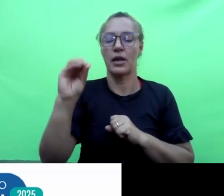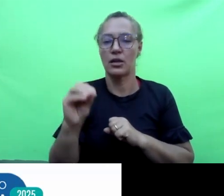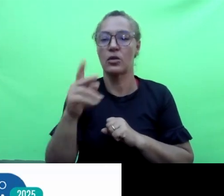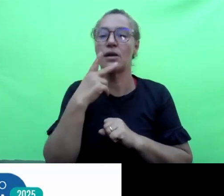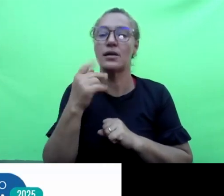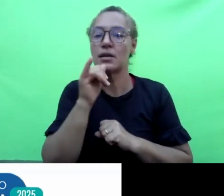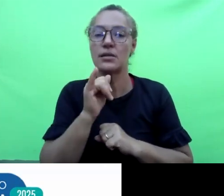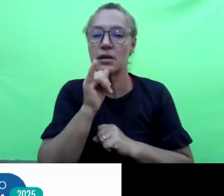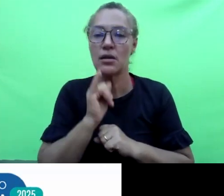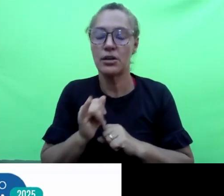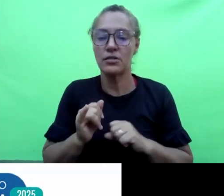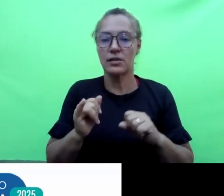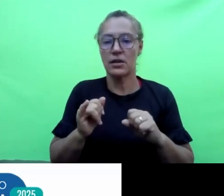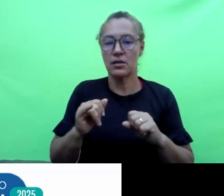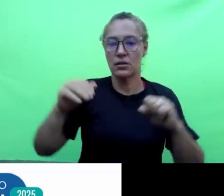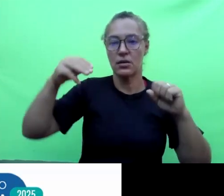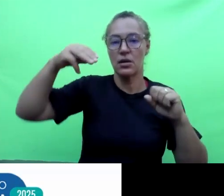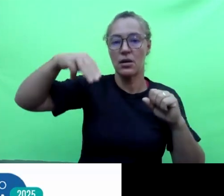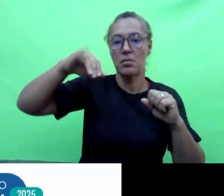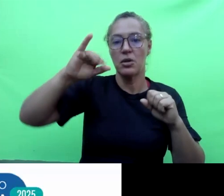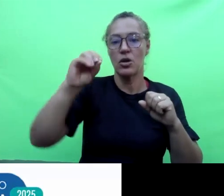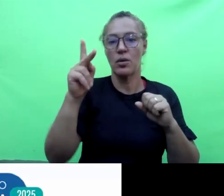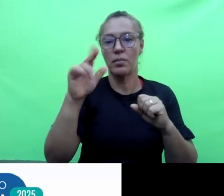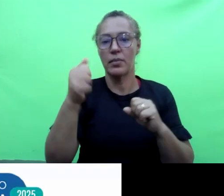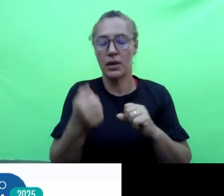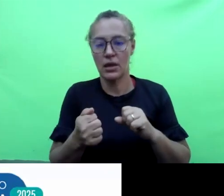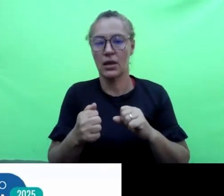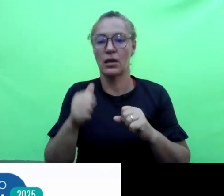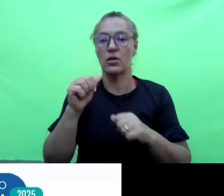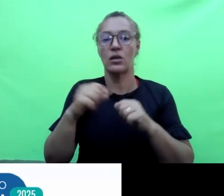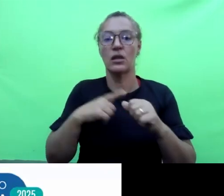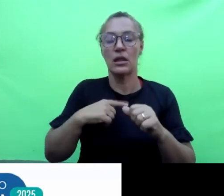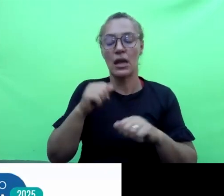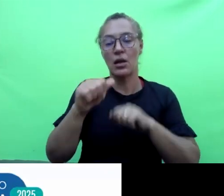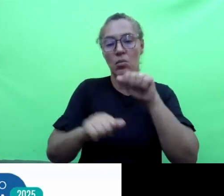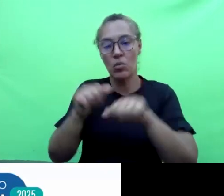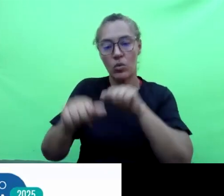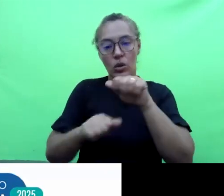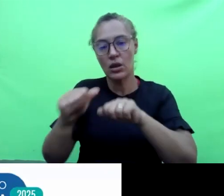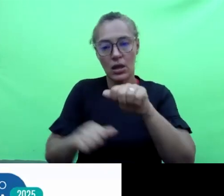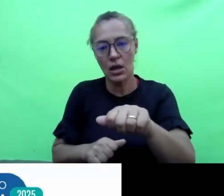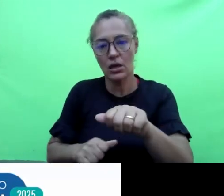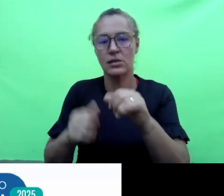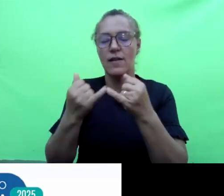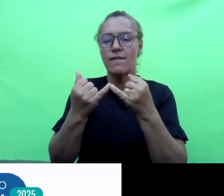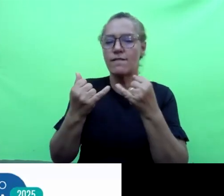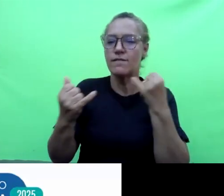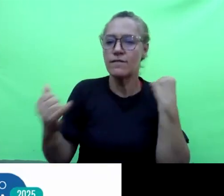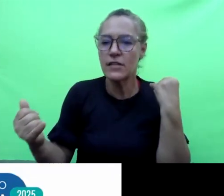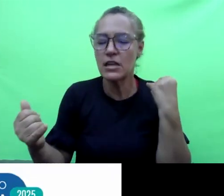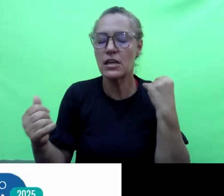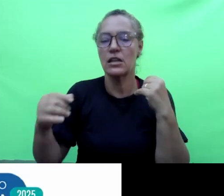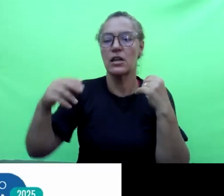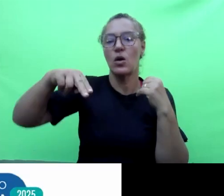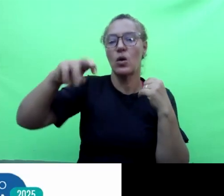fundo de olho que a gente chama miópico, ou seja, que tem alterações típicas do alto míope. Fina, o nervo é diferente,